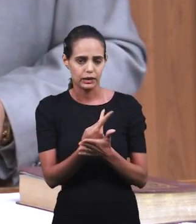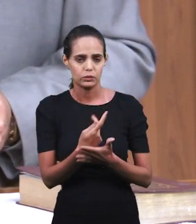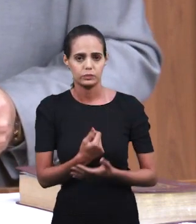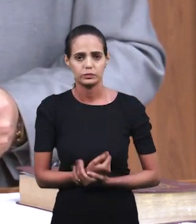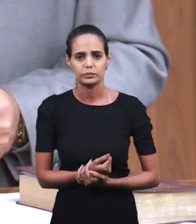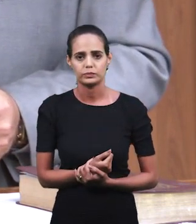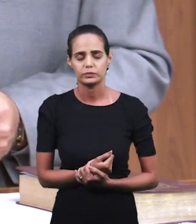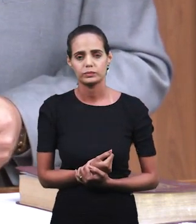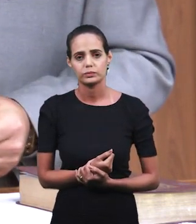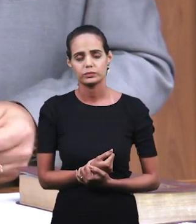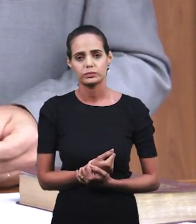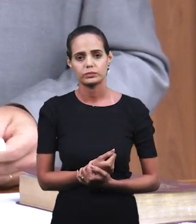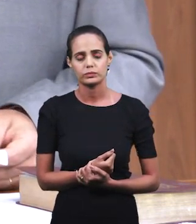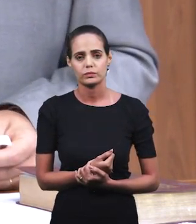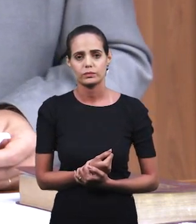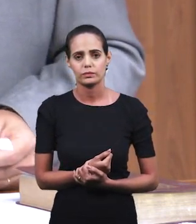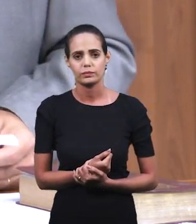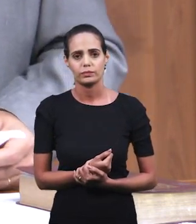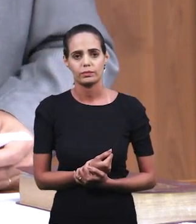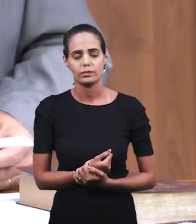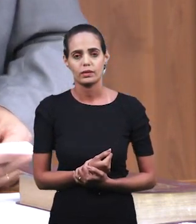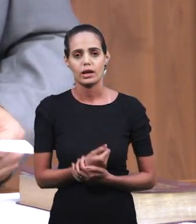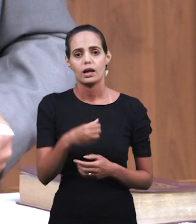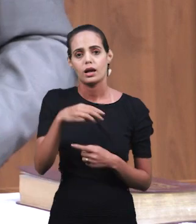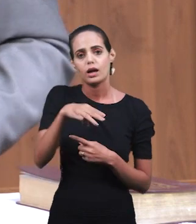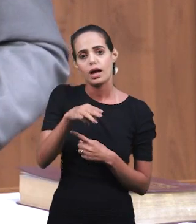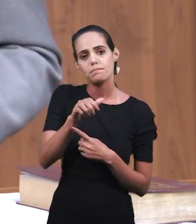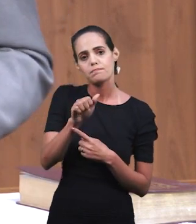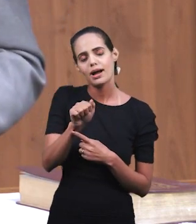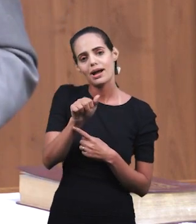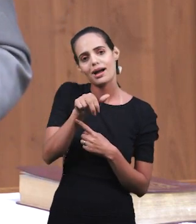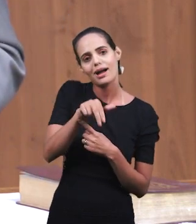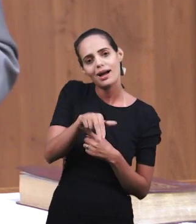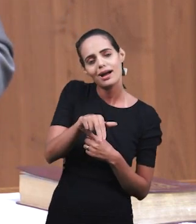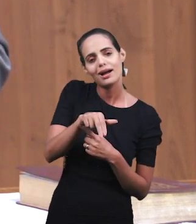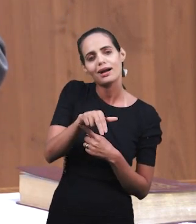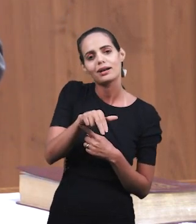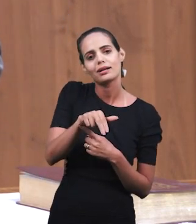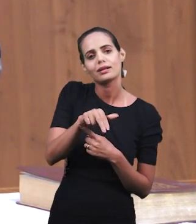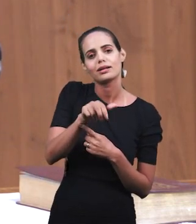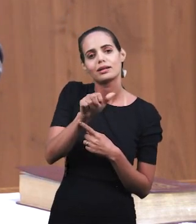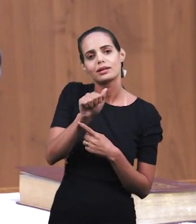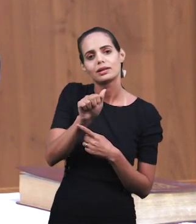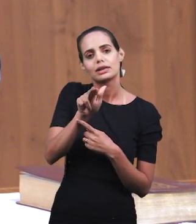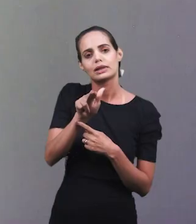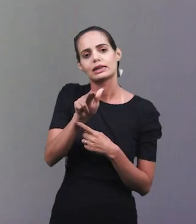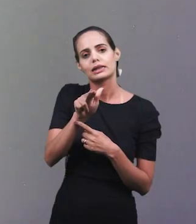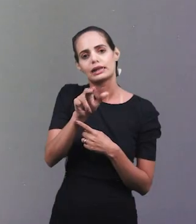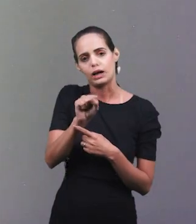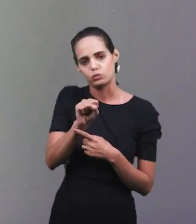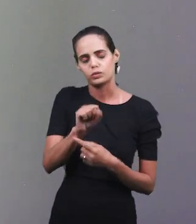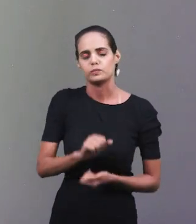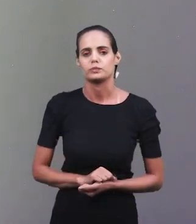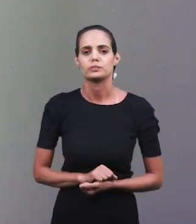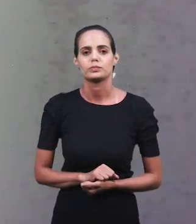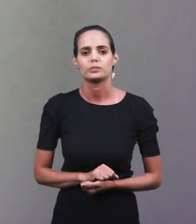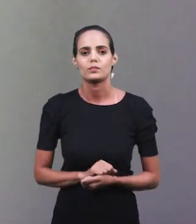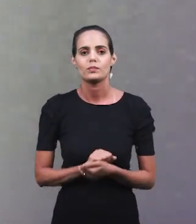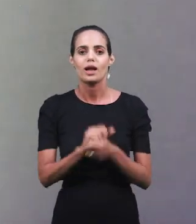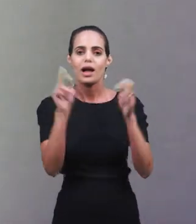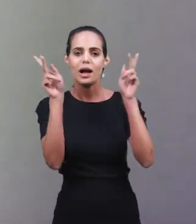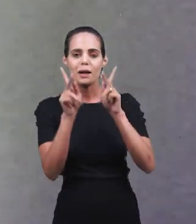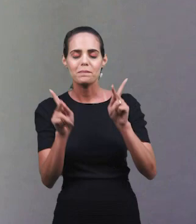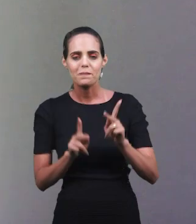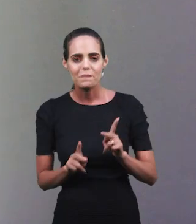Manoa, em Manaus, Amazônia. Vamos assistir a participação do pastor Raimundo Artini. A paz do Senhor Jesus,